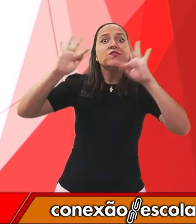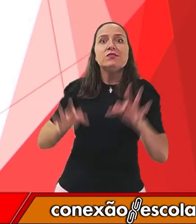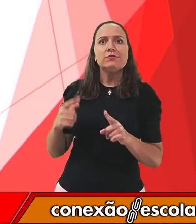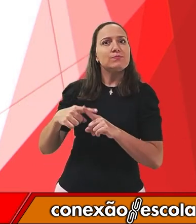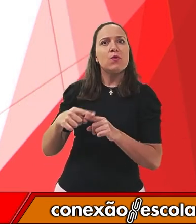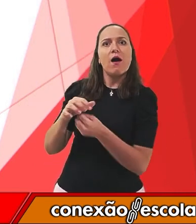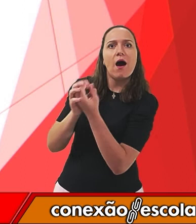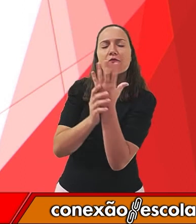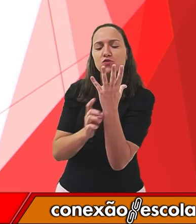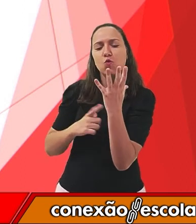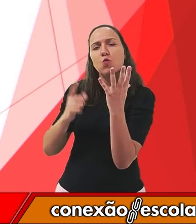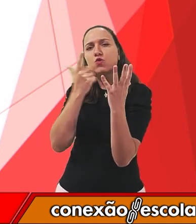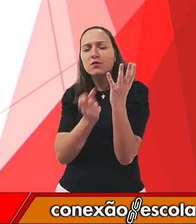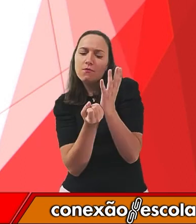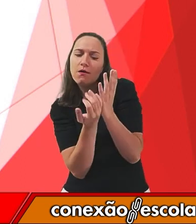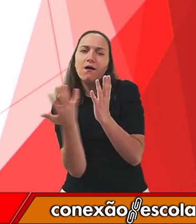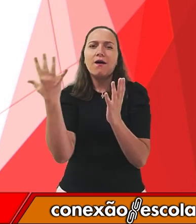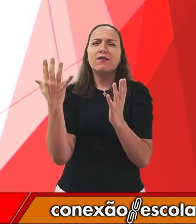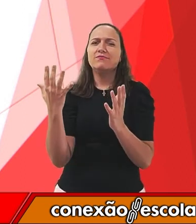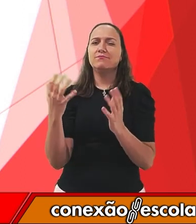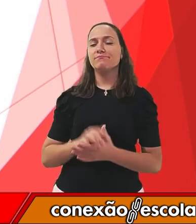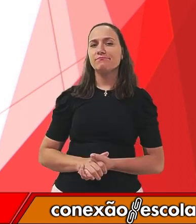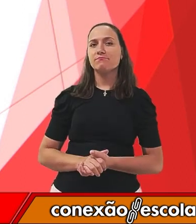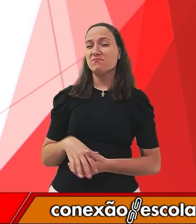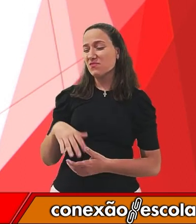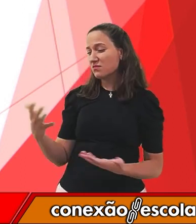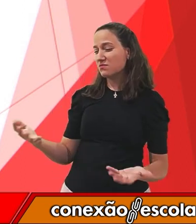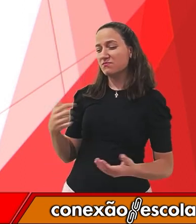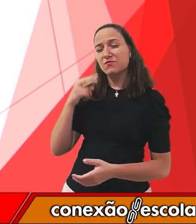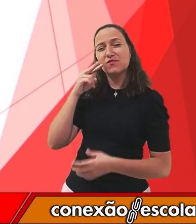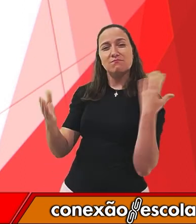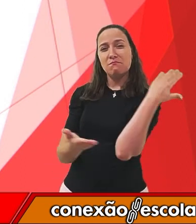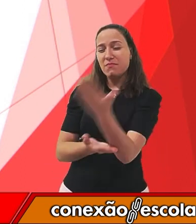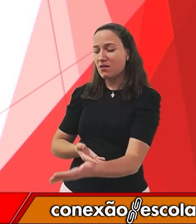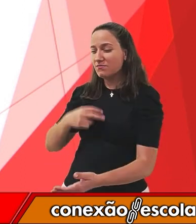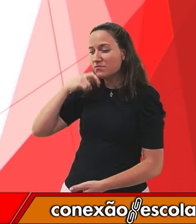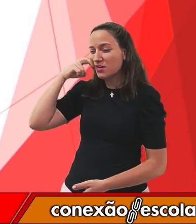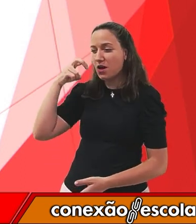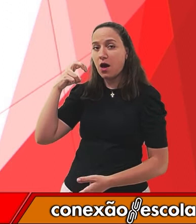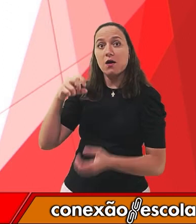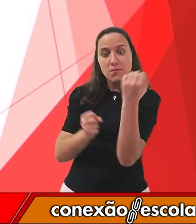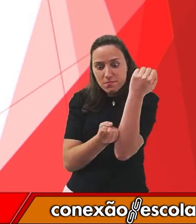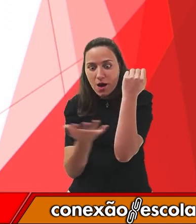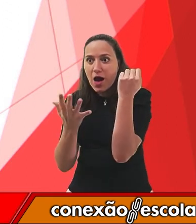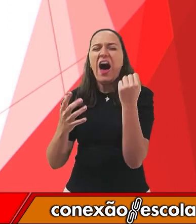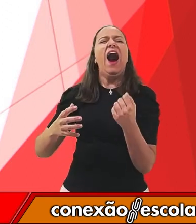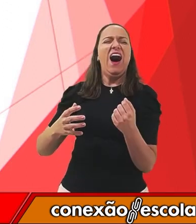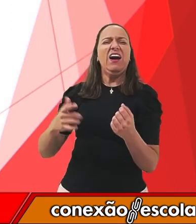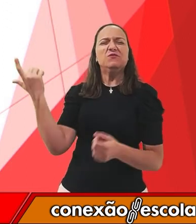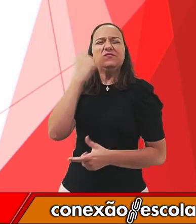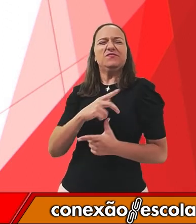brotar? Fico até com vergonha quando vejo essas coisas. Ah, vocês ainda não nos